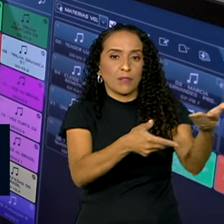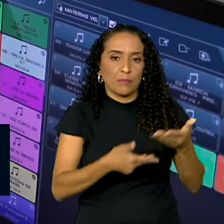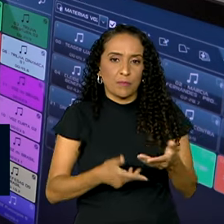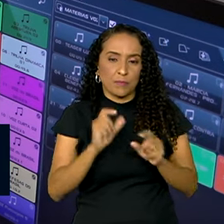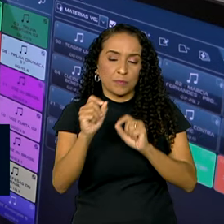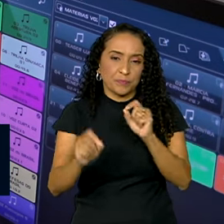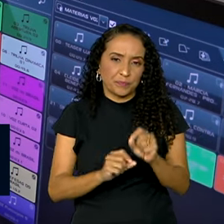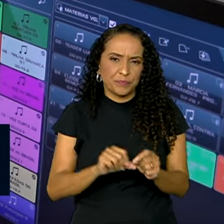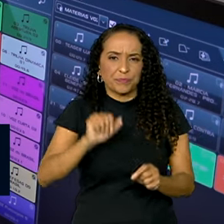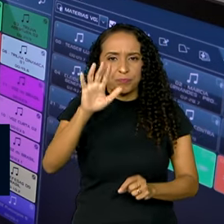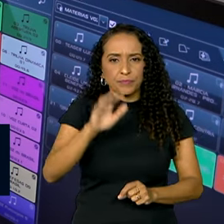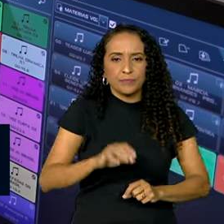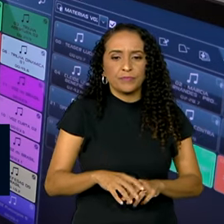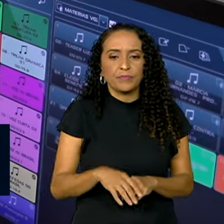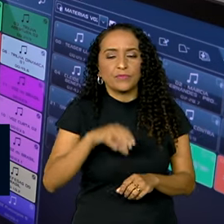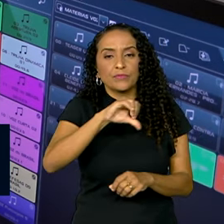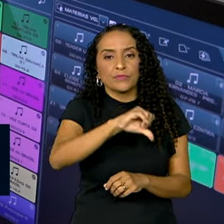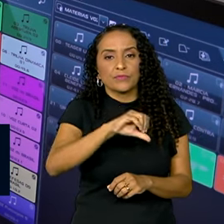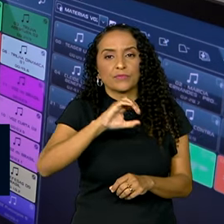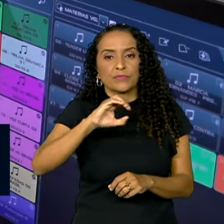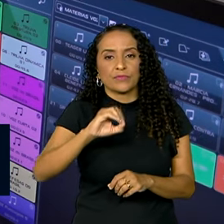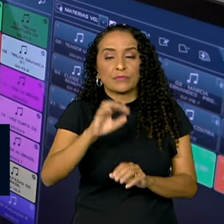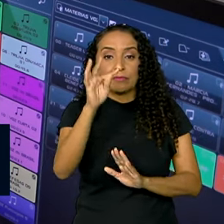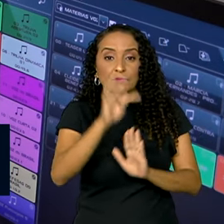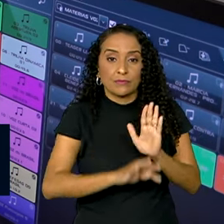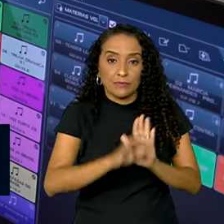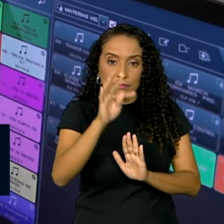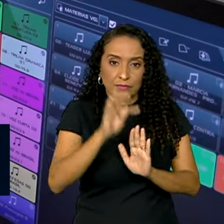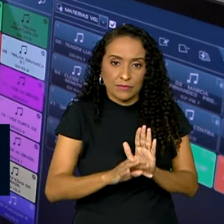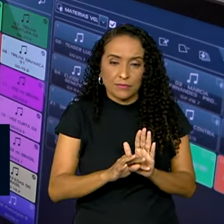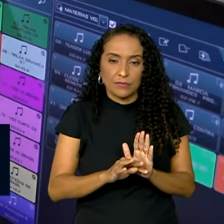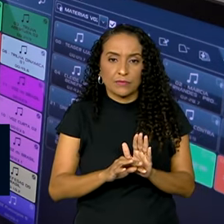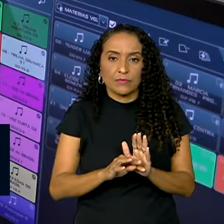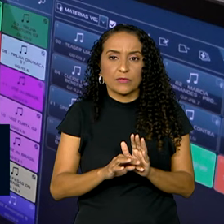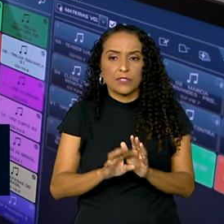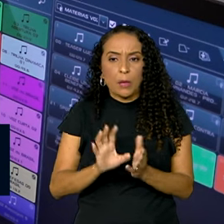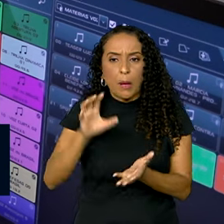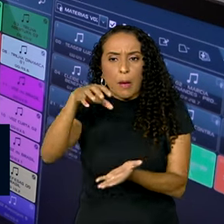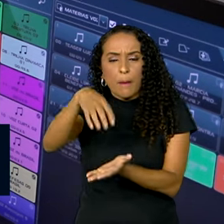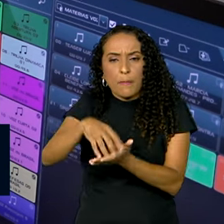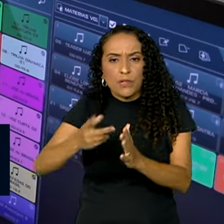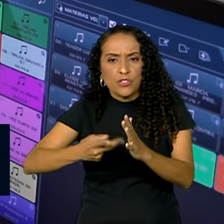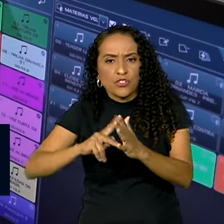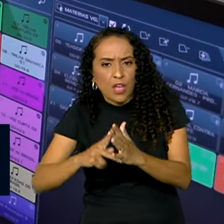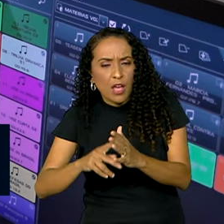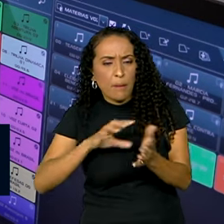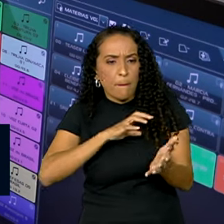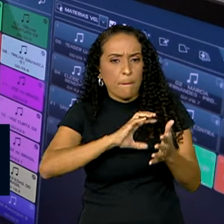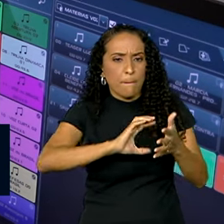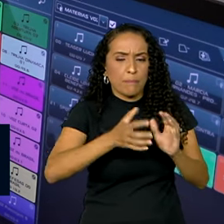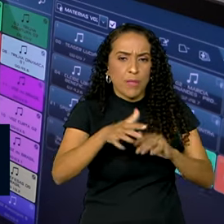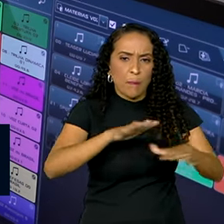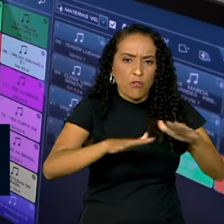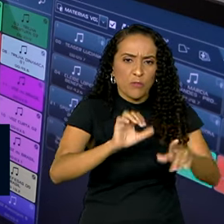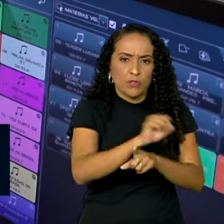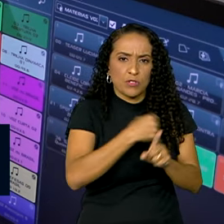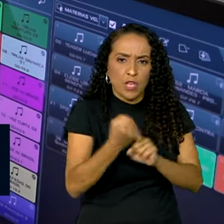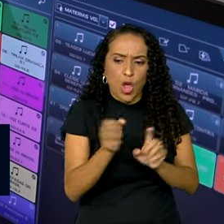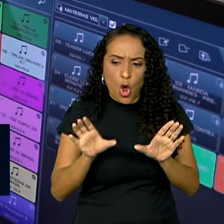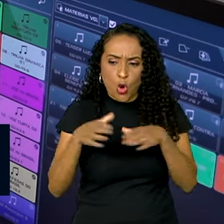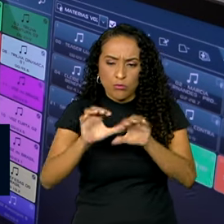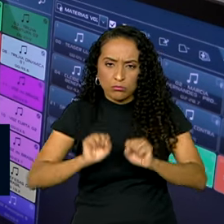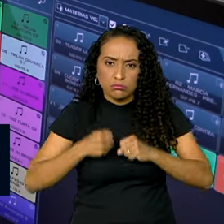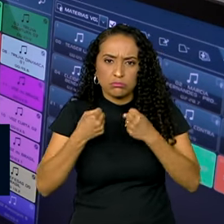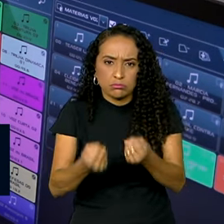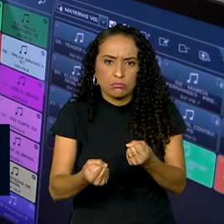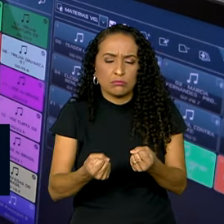né mais de 90 textos de centrais sindicais de movimentos populares de grupos de engajamento